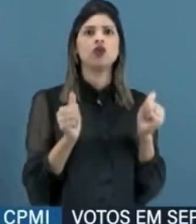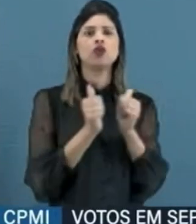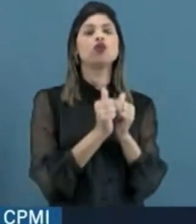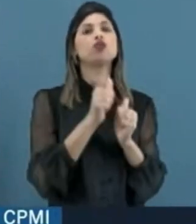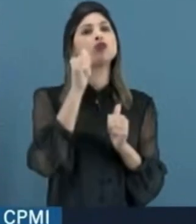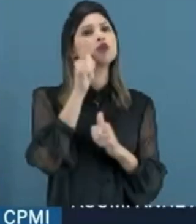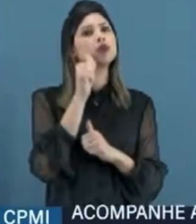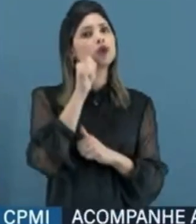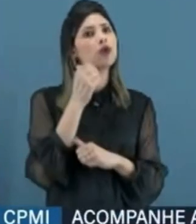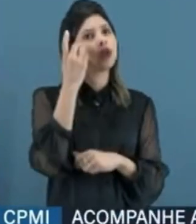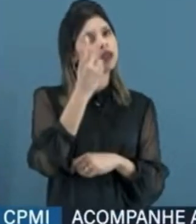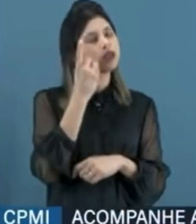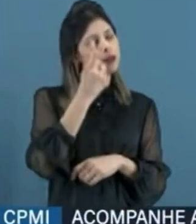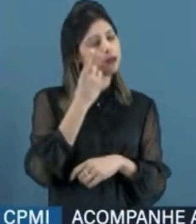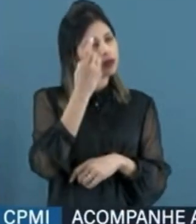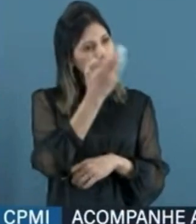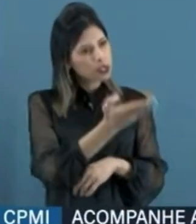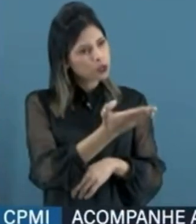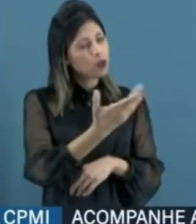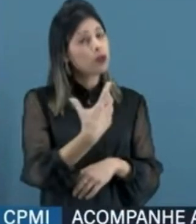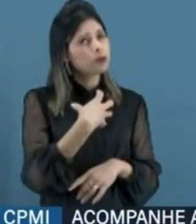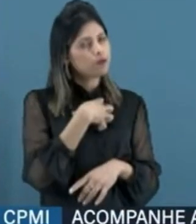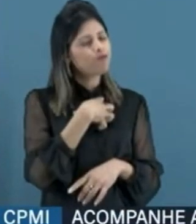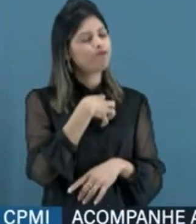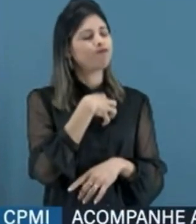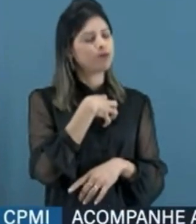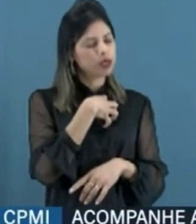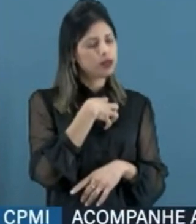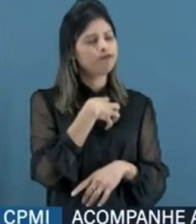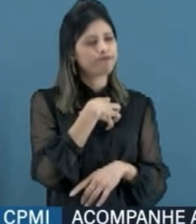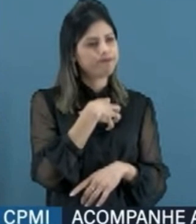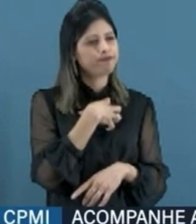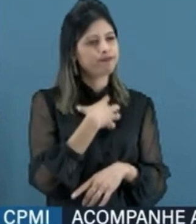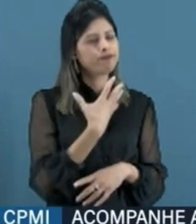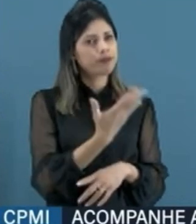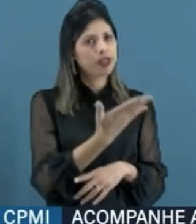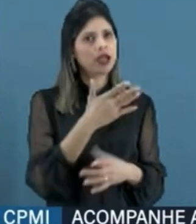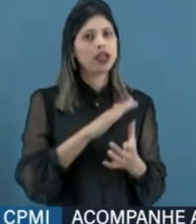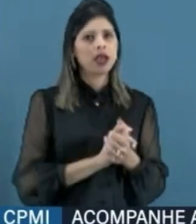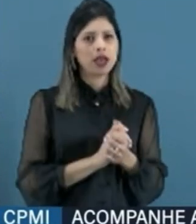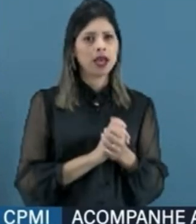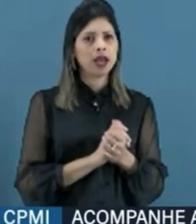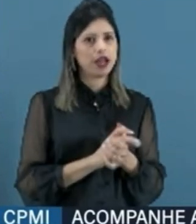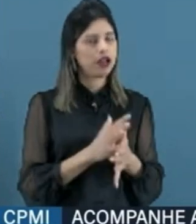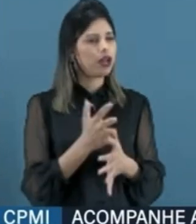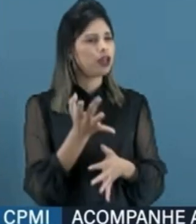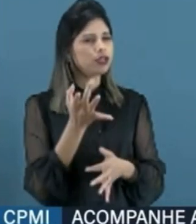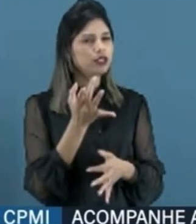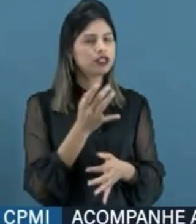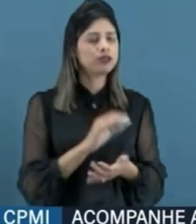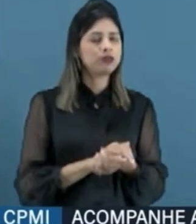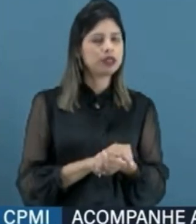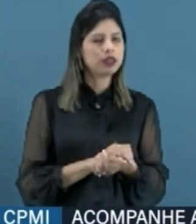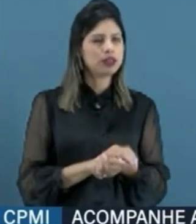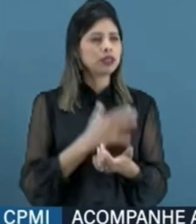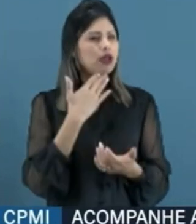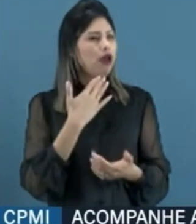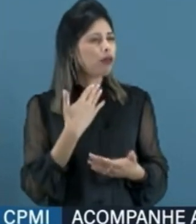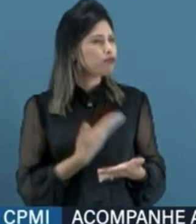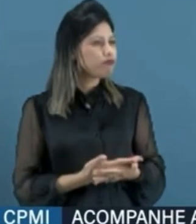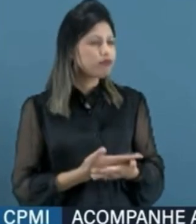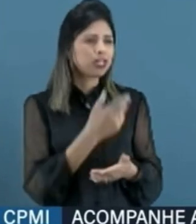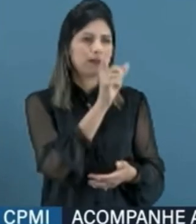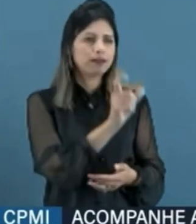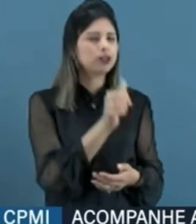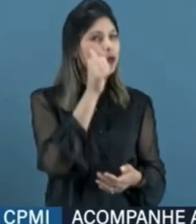na verdade, reafirma a minha profunda admiração por Vossa Excelência. Vossa Excelência é uma inspiradora para as mulheres brasileiras. Vossa